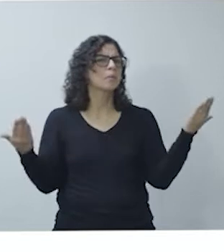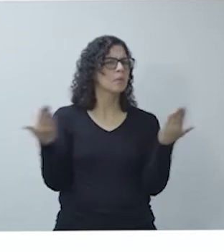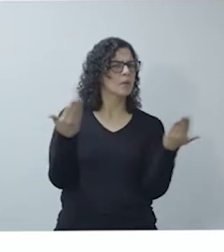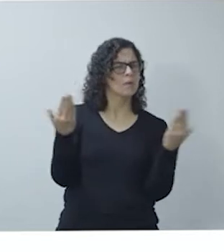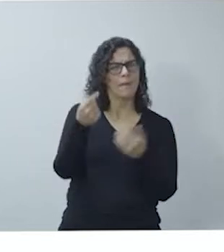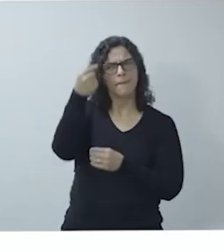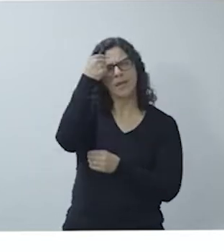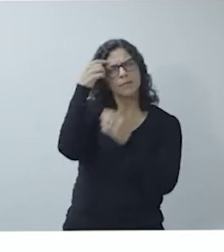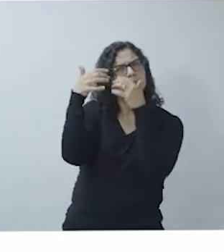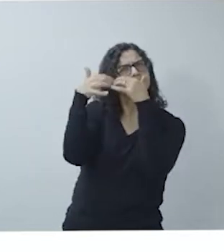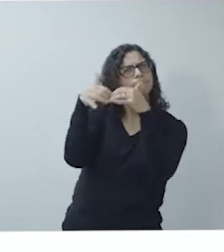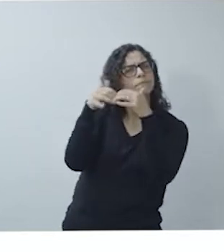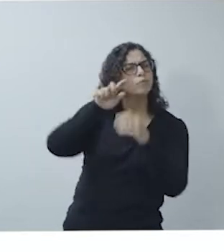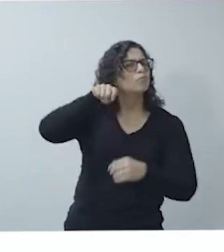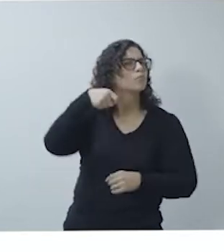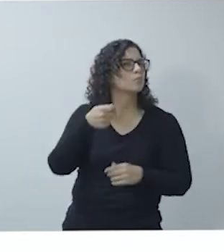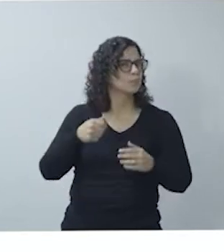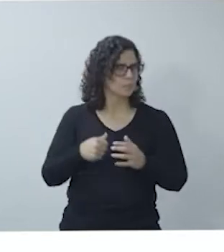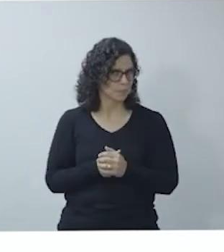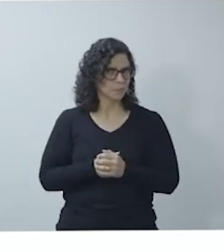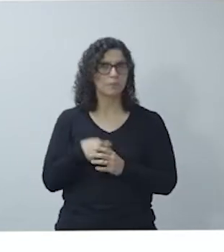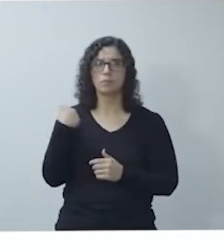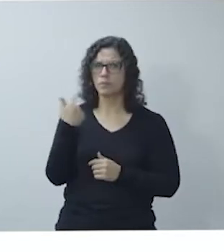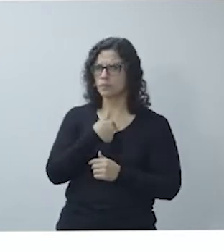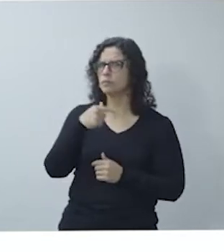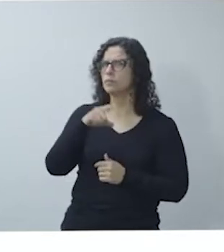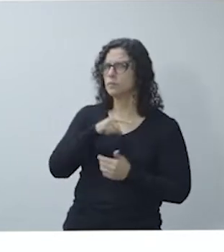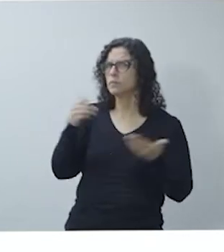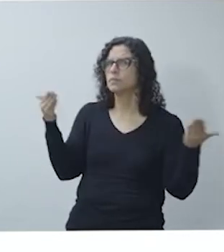pouquinho, pensar a esse respeito que nós